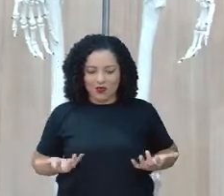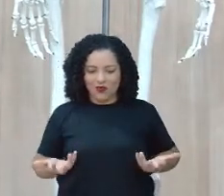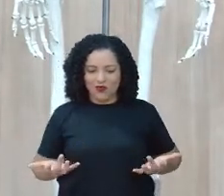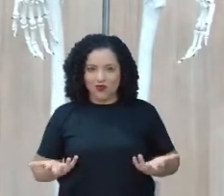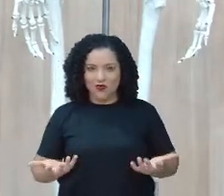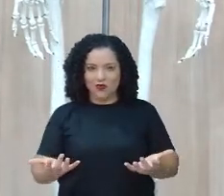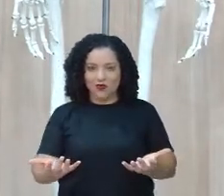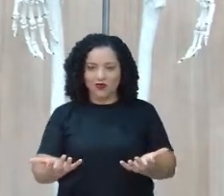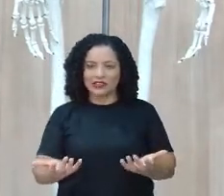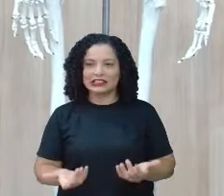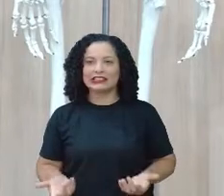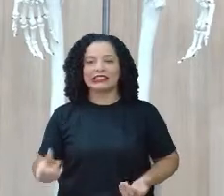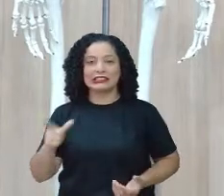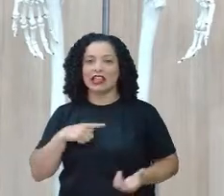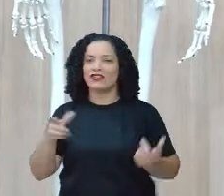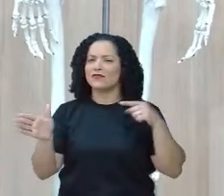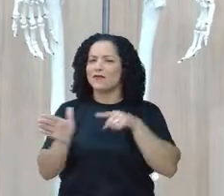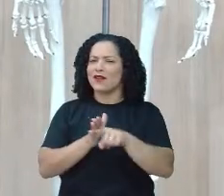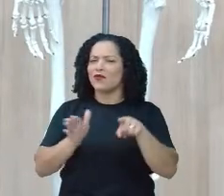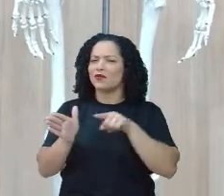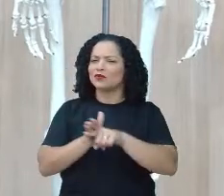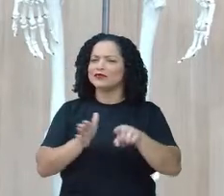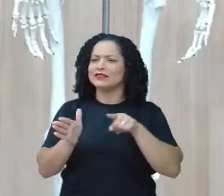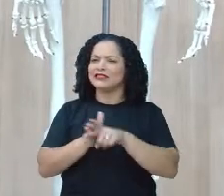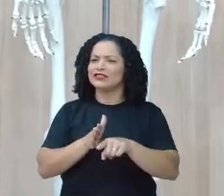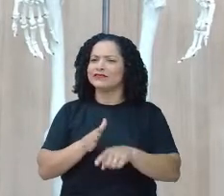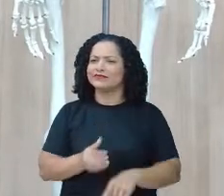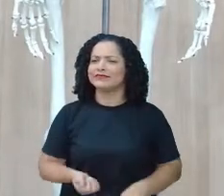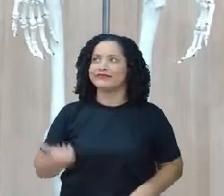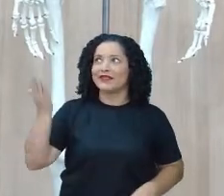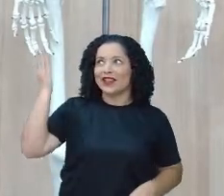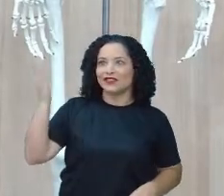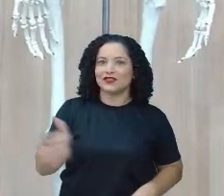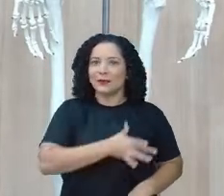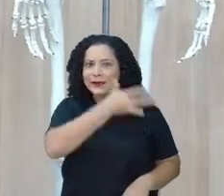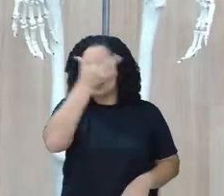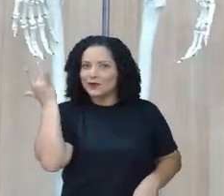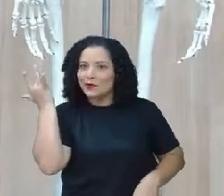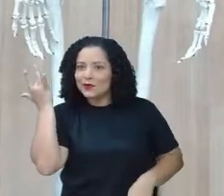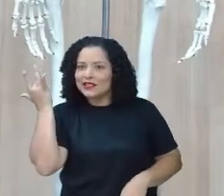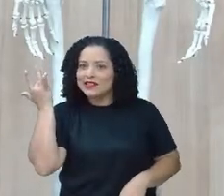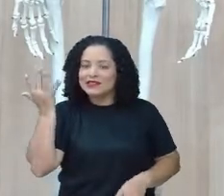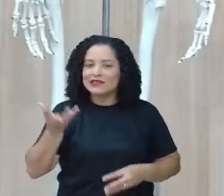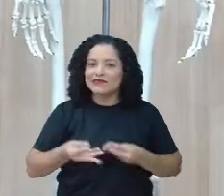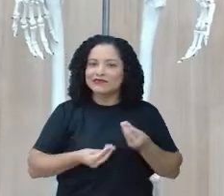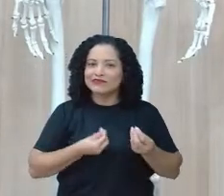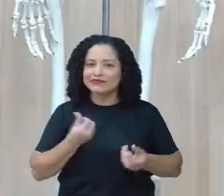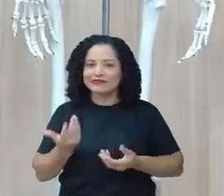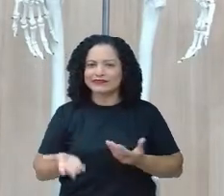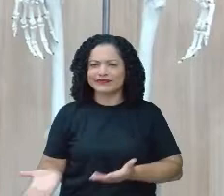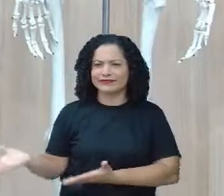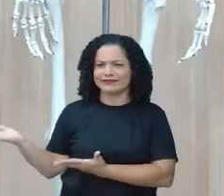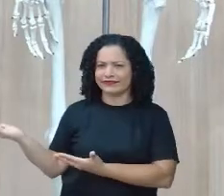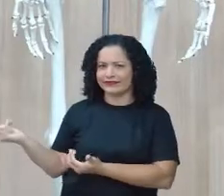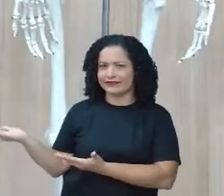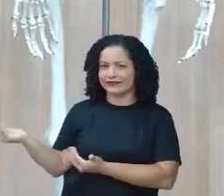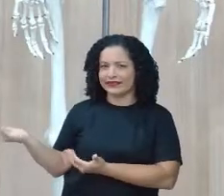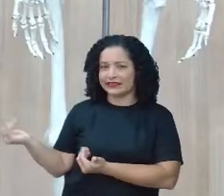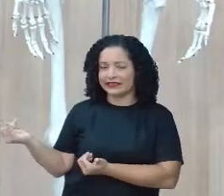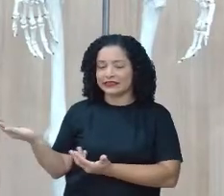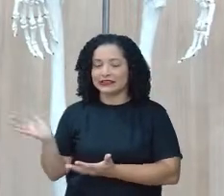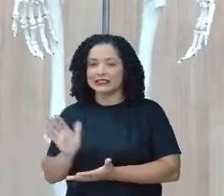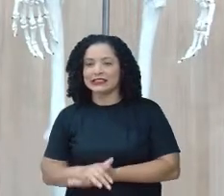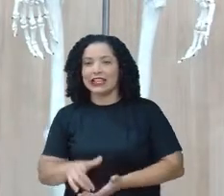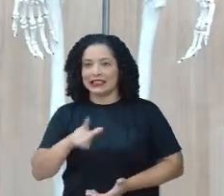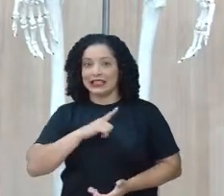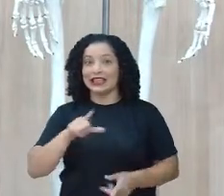perguntas. Será que essas pessoas, eu nem vou dizer adolescente e criança, porque eu percebi que tem